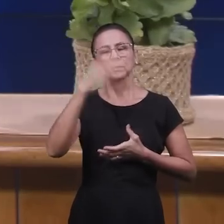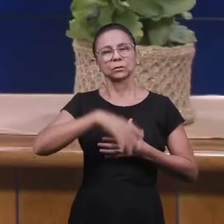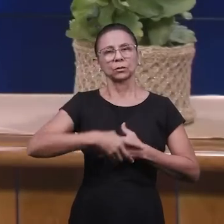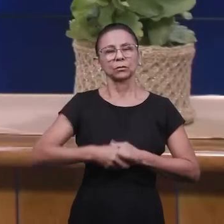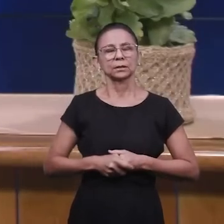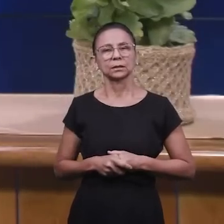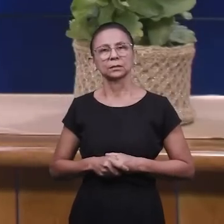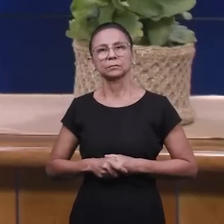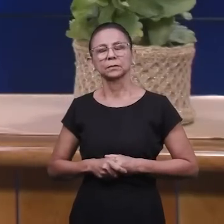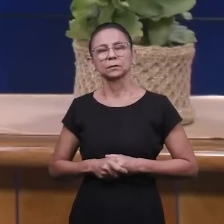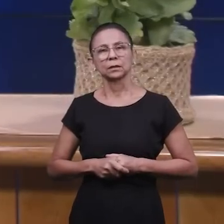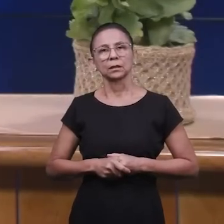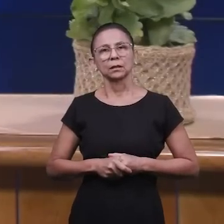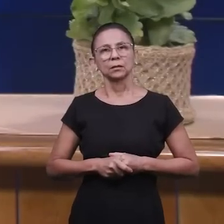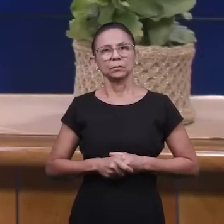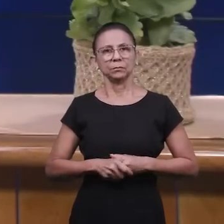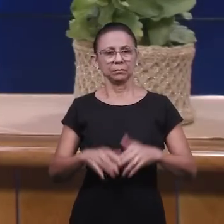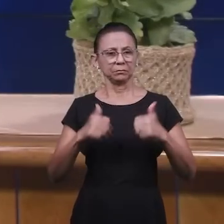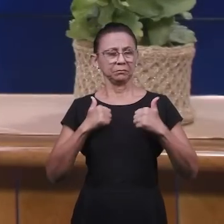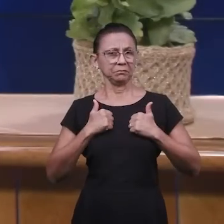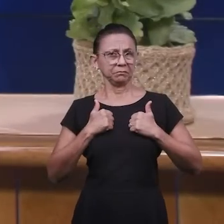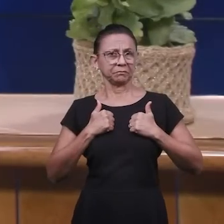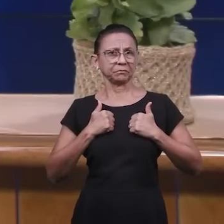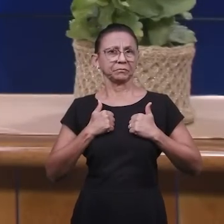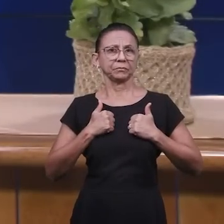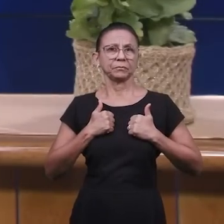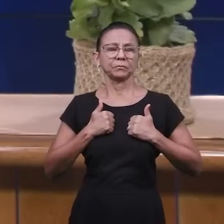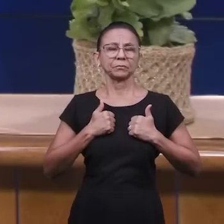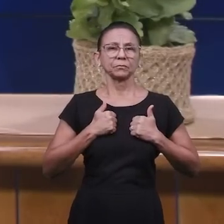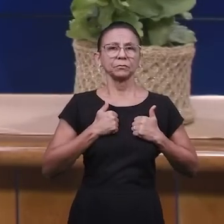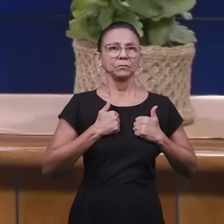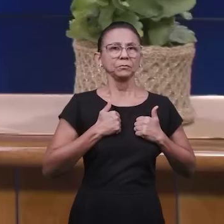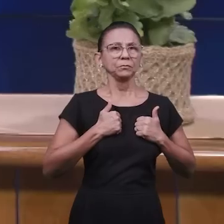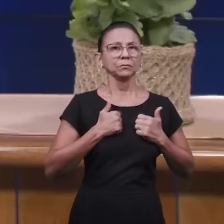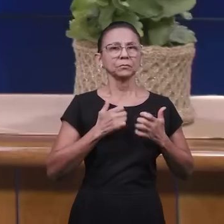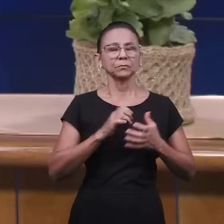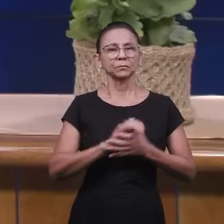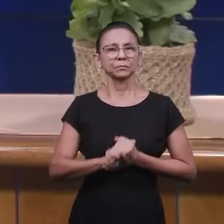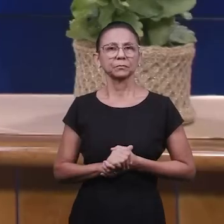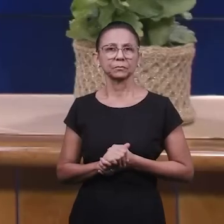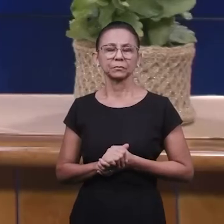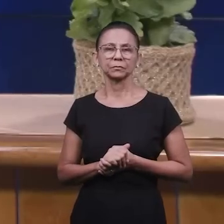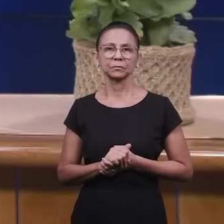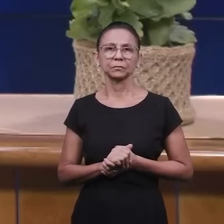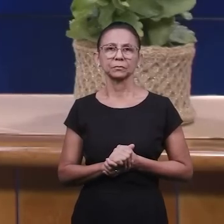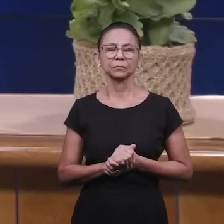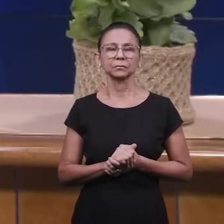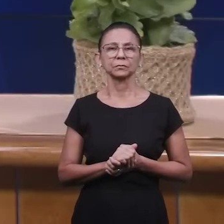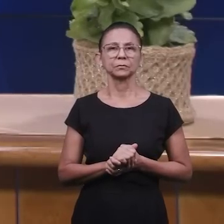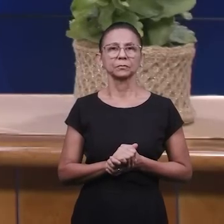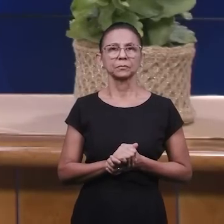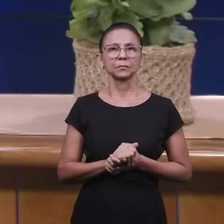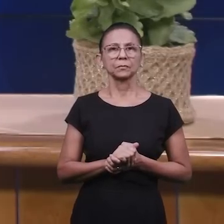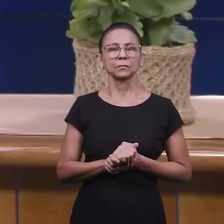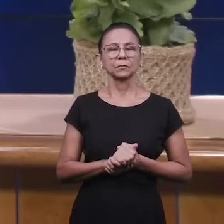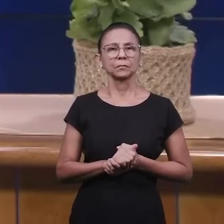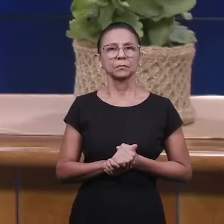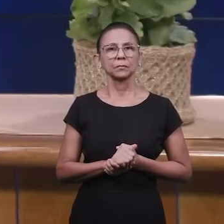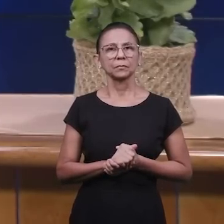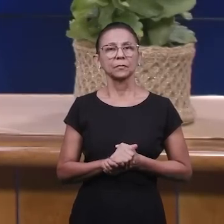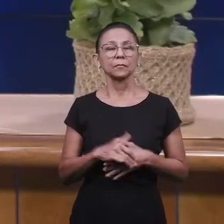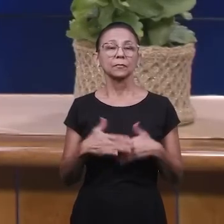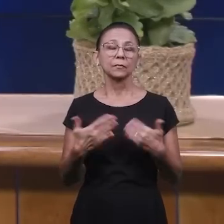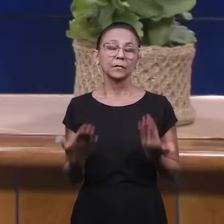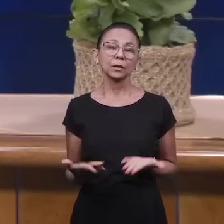fundamentos que encontram abrigo aonde? Na mente religiosa, no homem que está voltado para